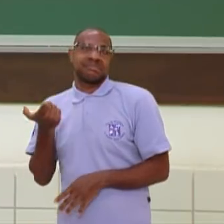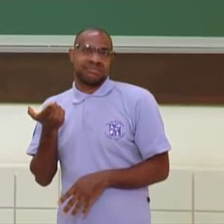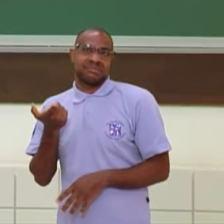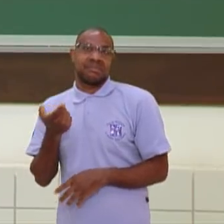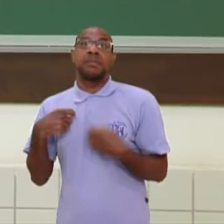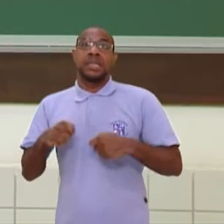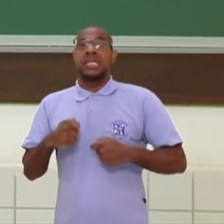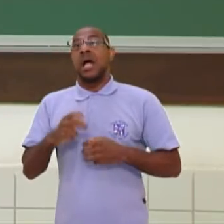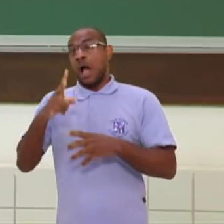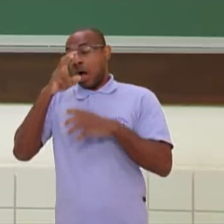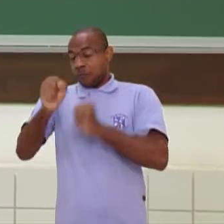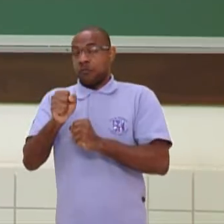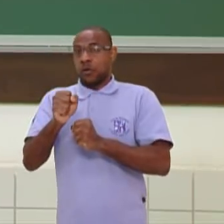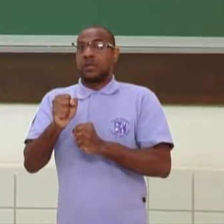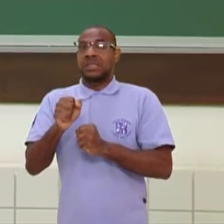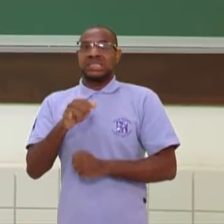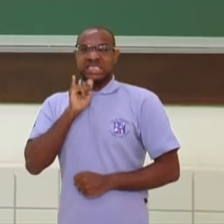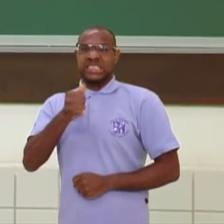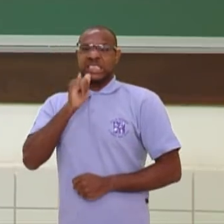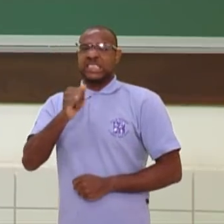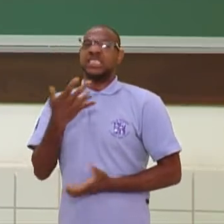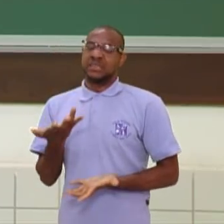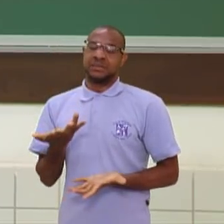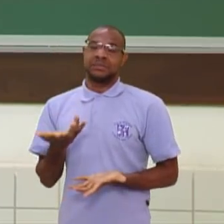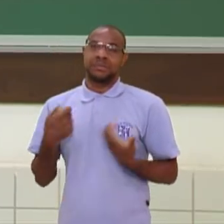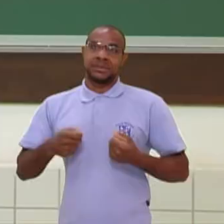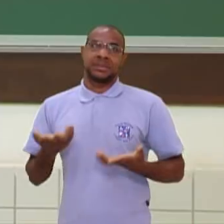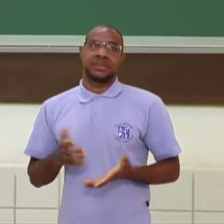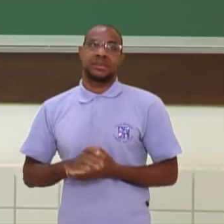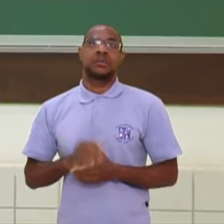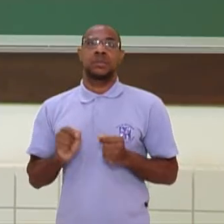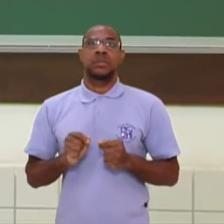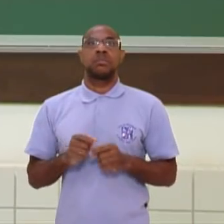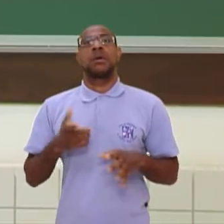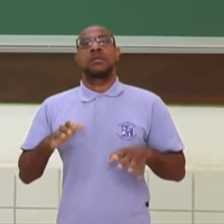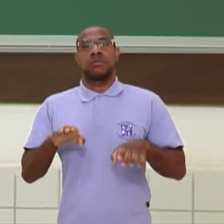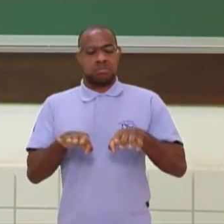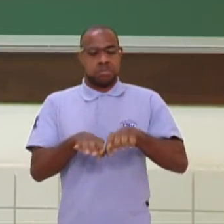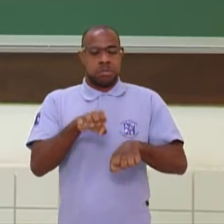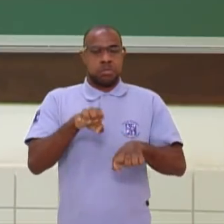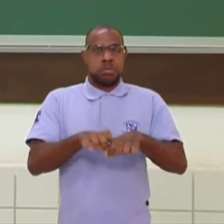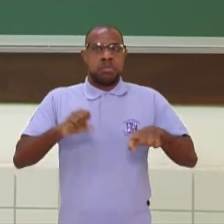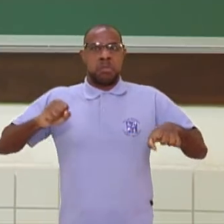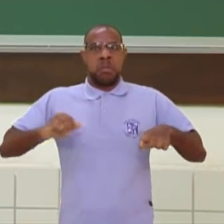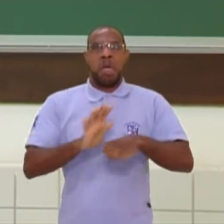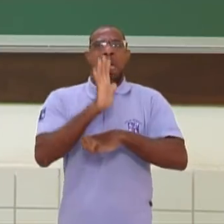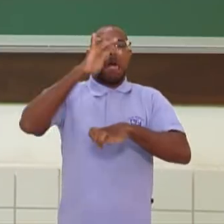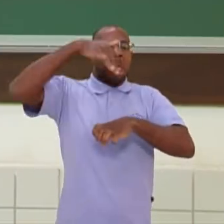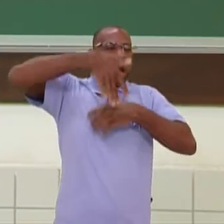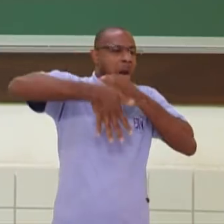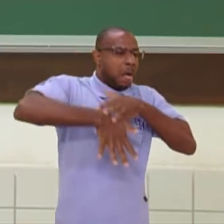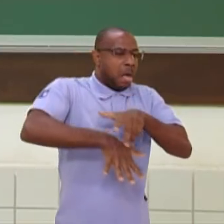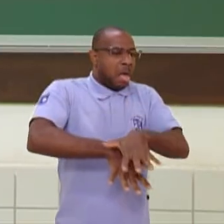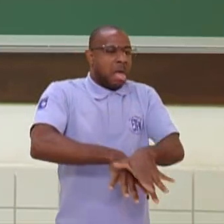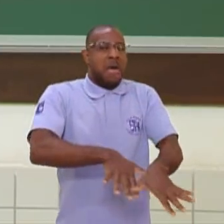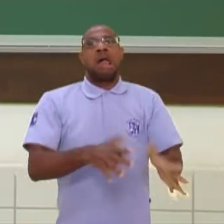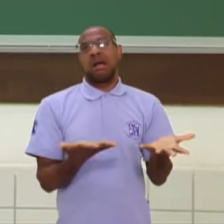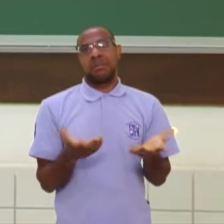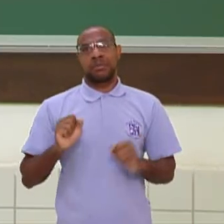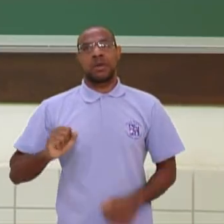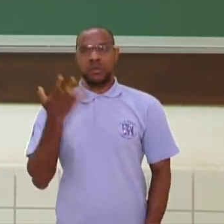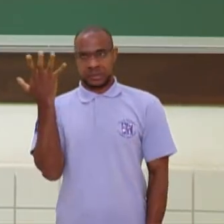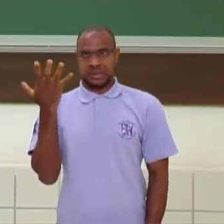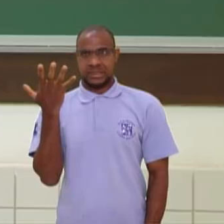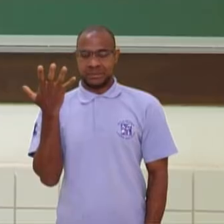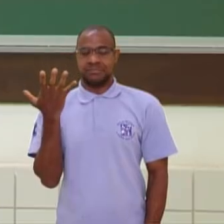muita energia, dissipa muita energia naquilo ali, o que pode estar gerando avalanche na região, então você tem esse tipo de situação também, tá? Trabalhando